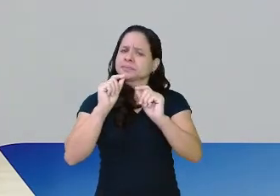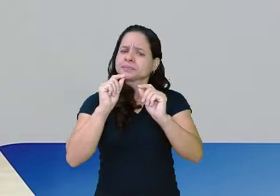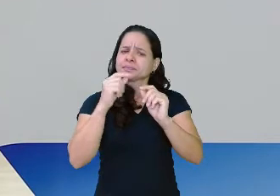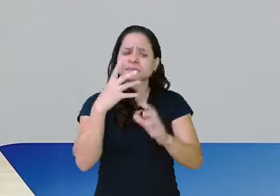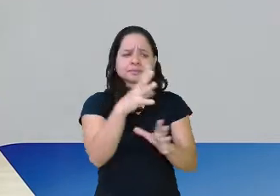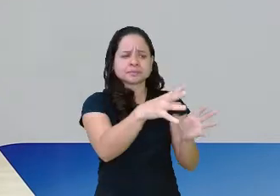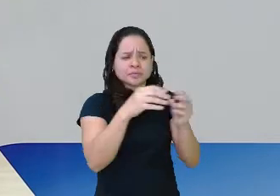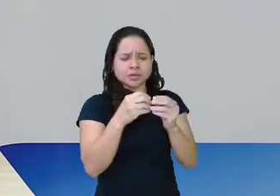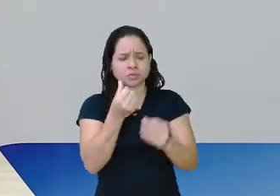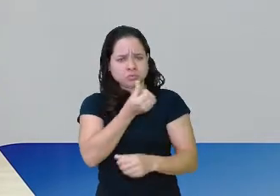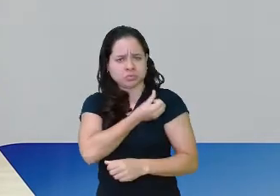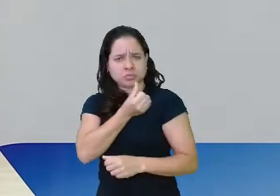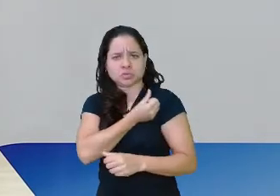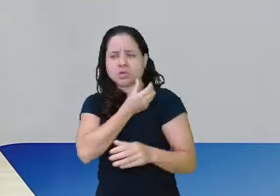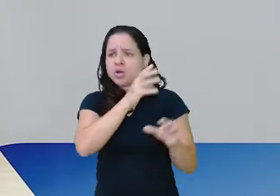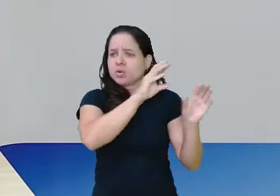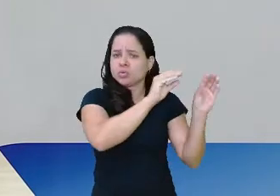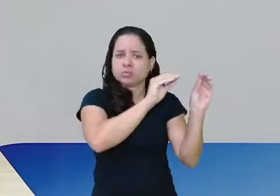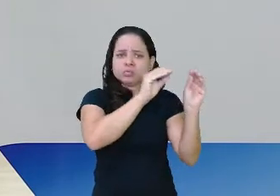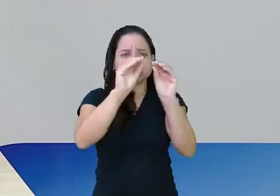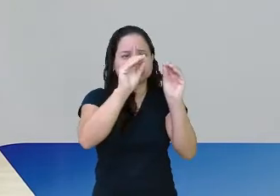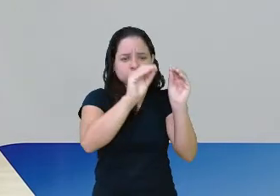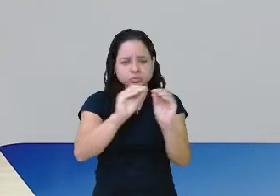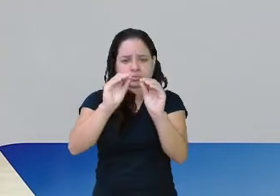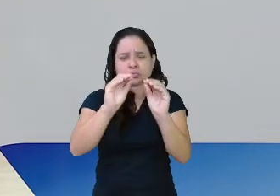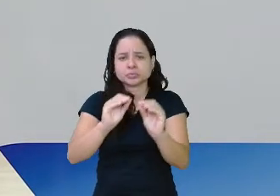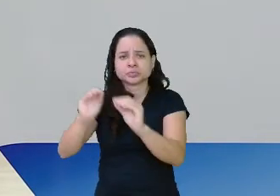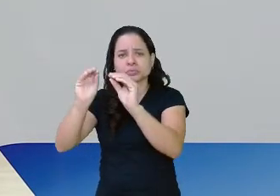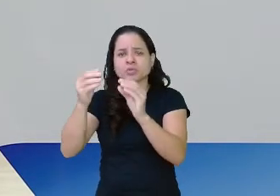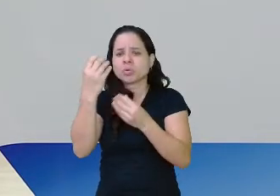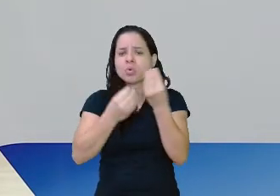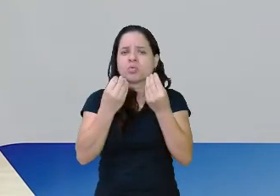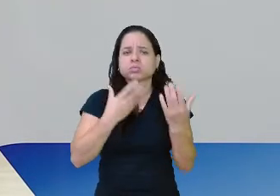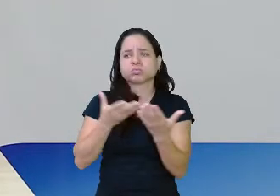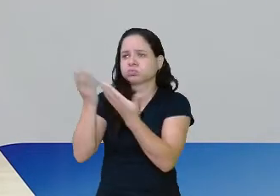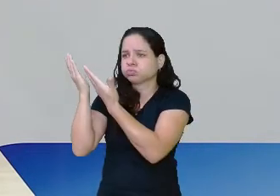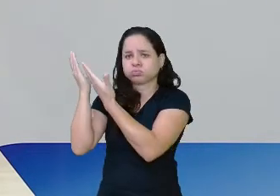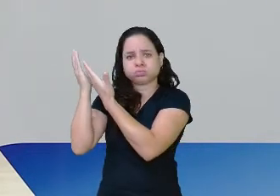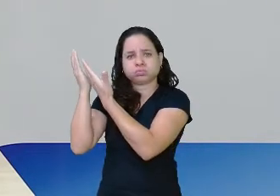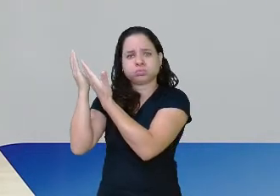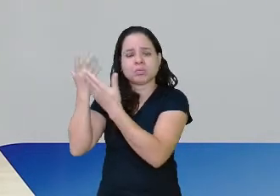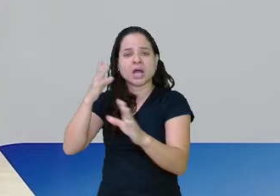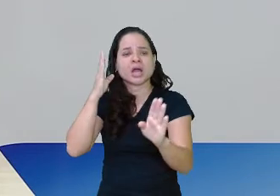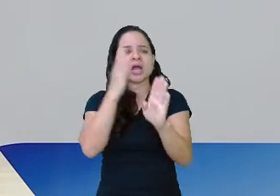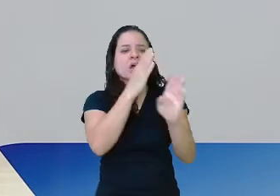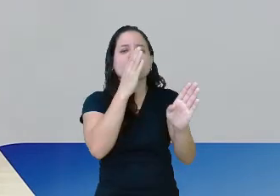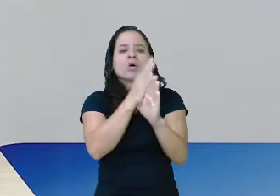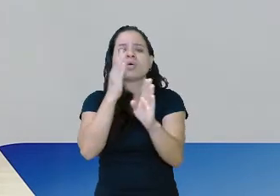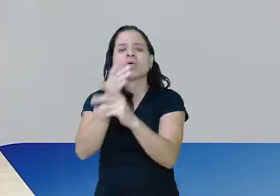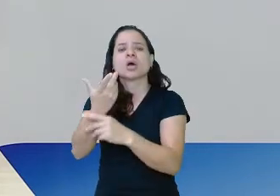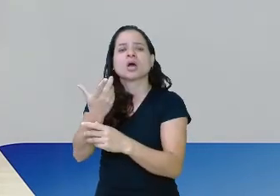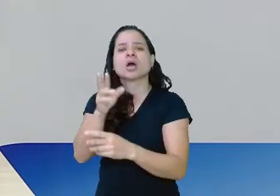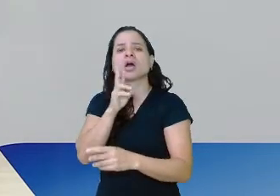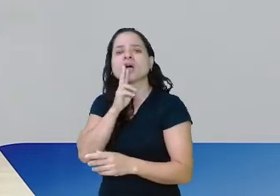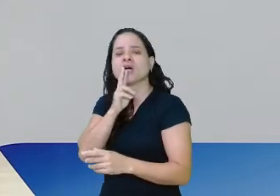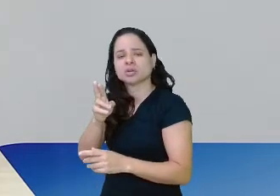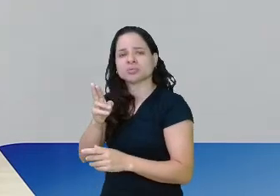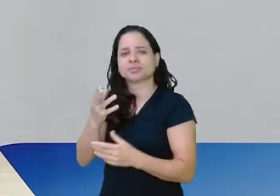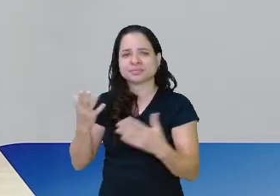o número e vai colocando as classes, ó, como eu botei aqui, para a gente descobrir essa resposta. Vê que